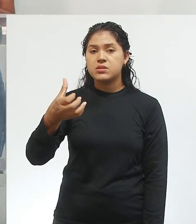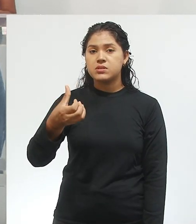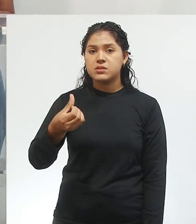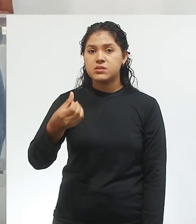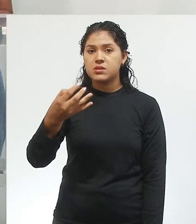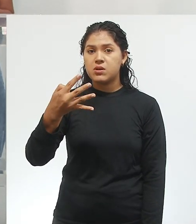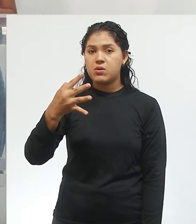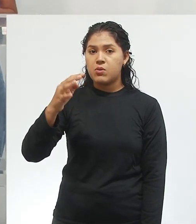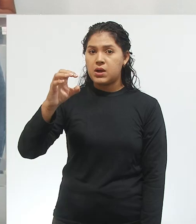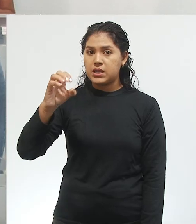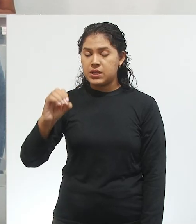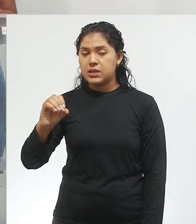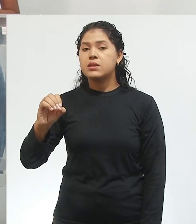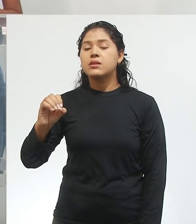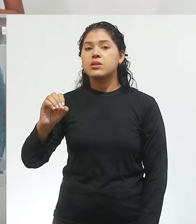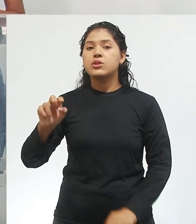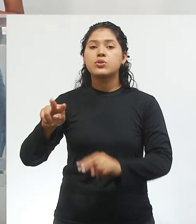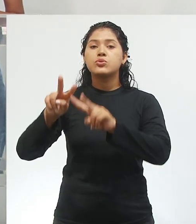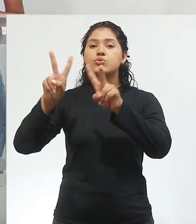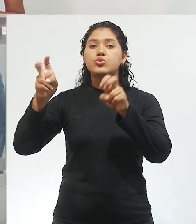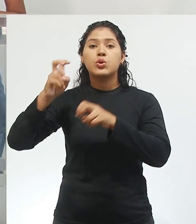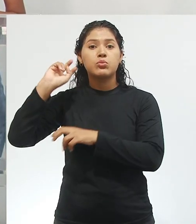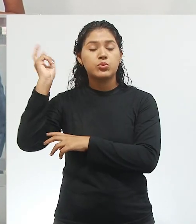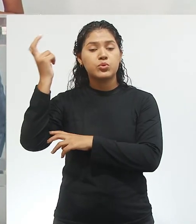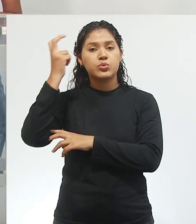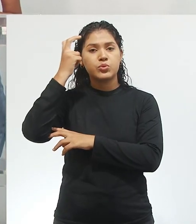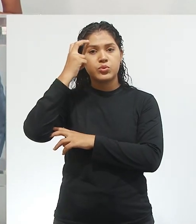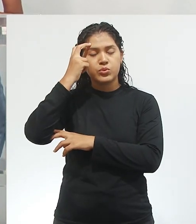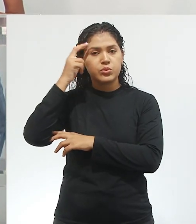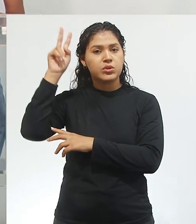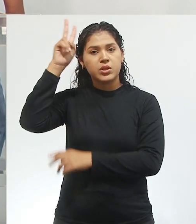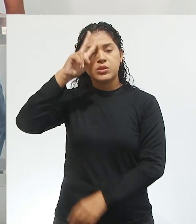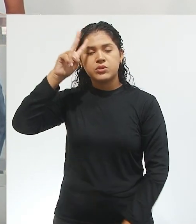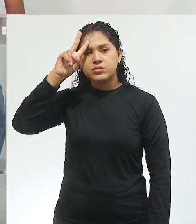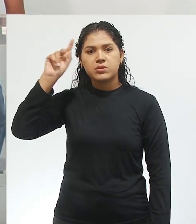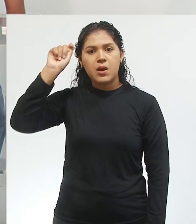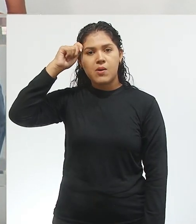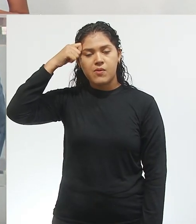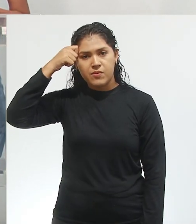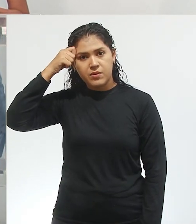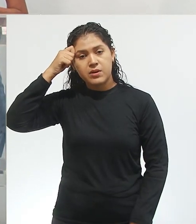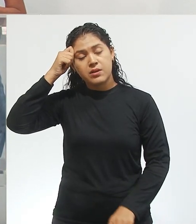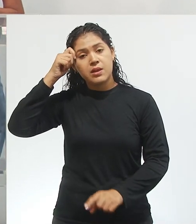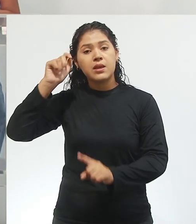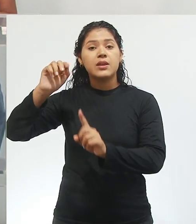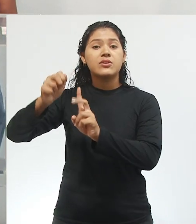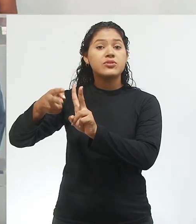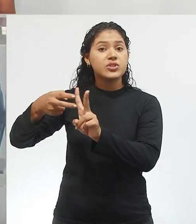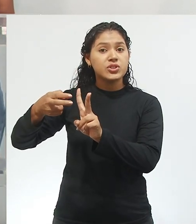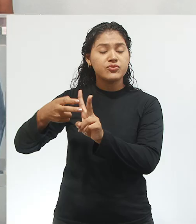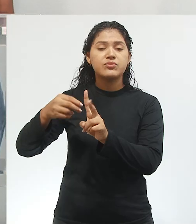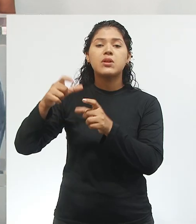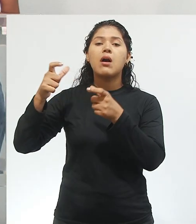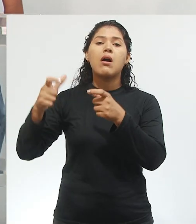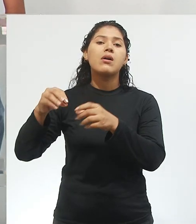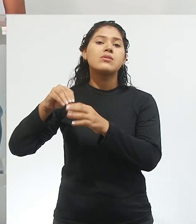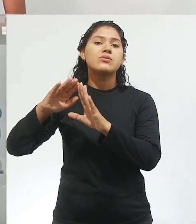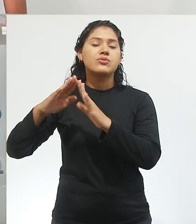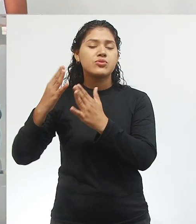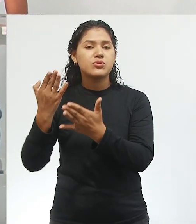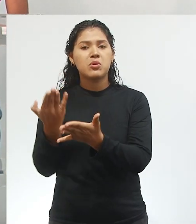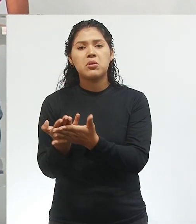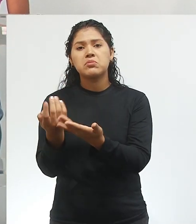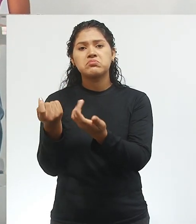10.645 sobre a história e cultura africana e afro-brasileira e indígena nos espaços escolares, elas